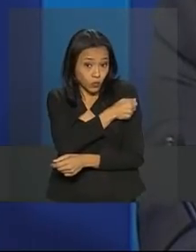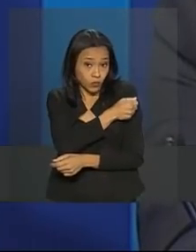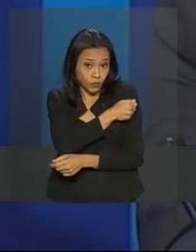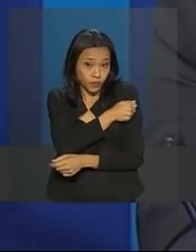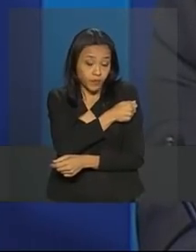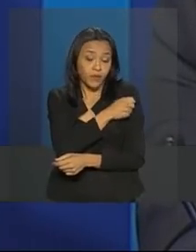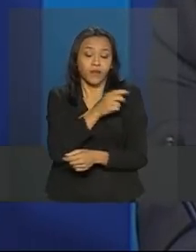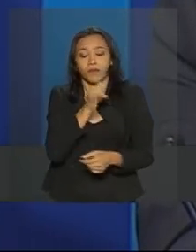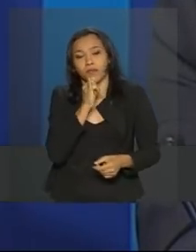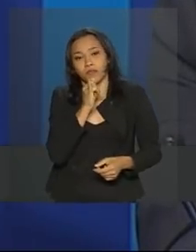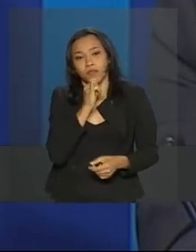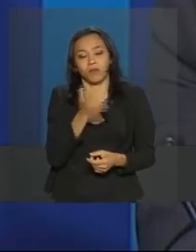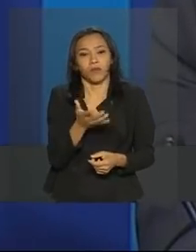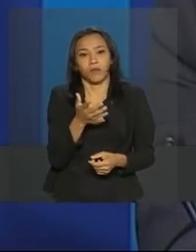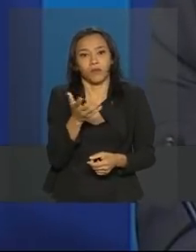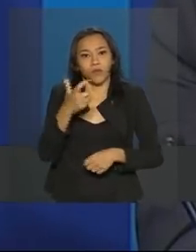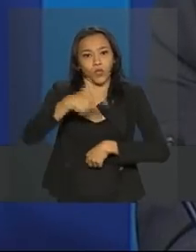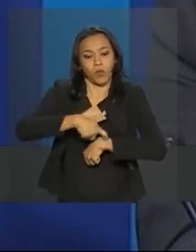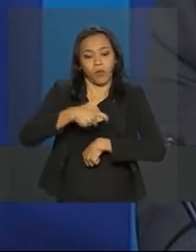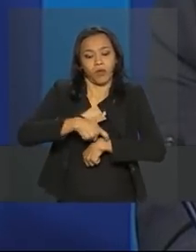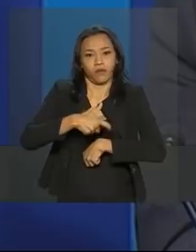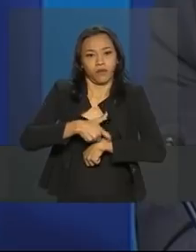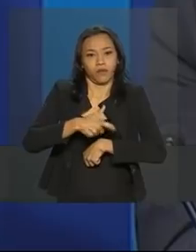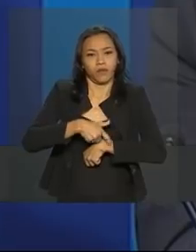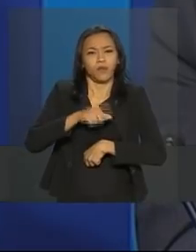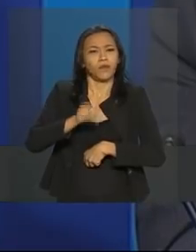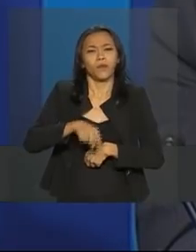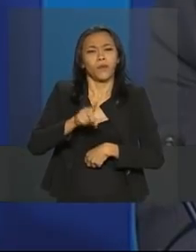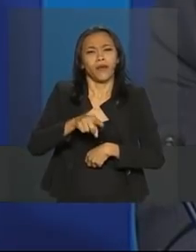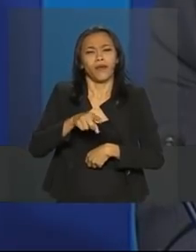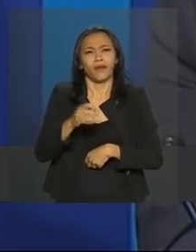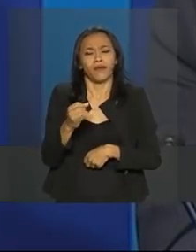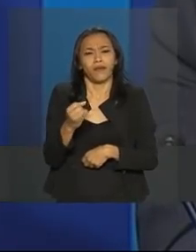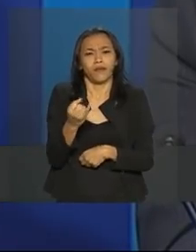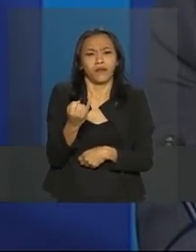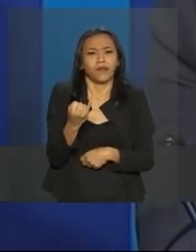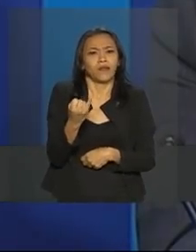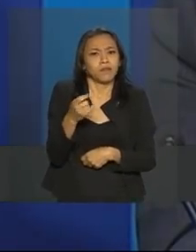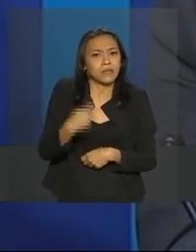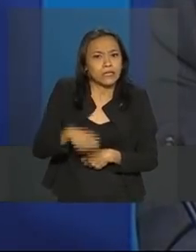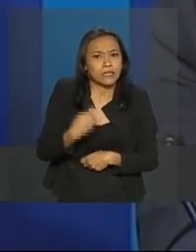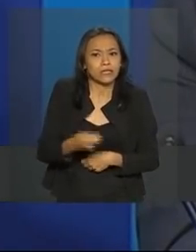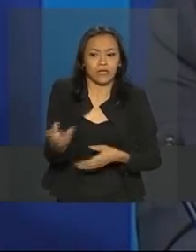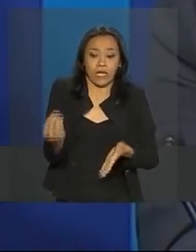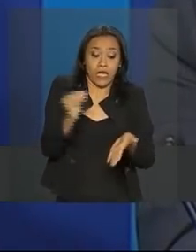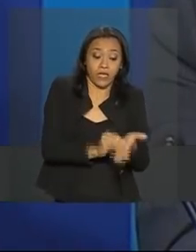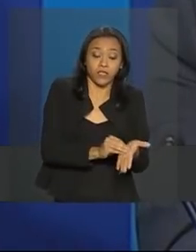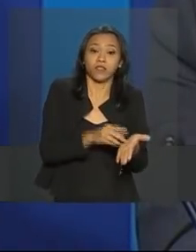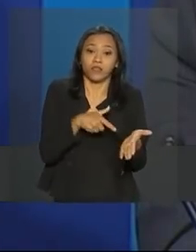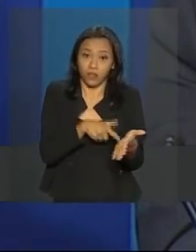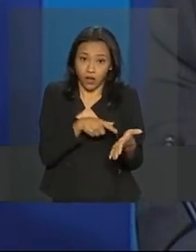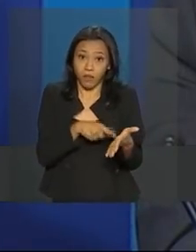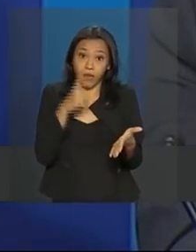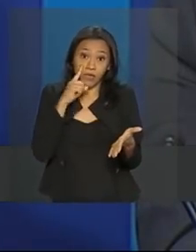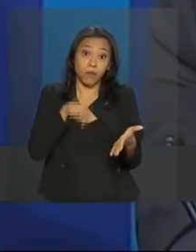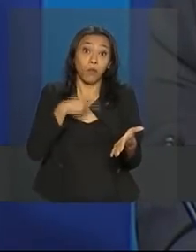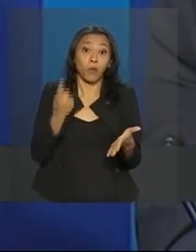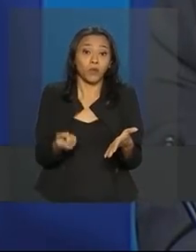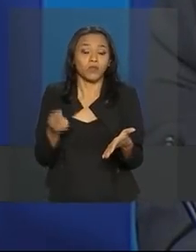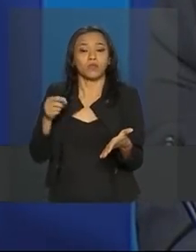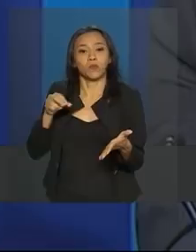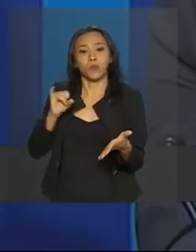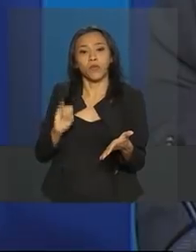passou no momento da aplicação não são caso realmente relevante quando precisa registrar para que eu possa analisar e